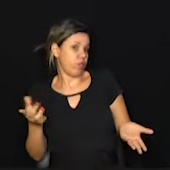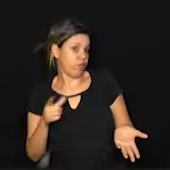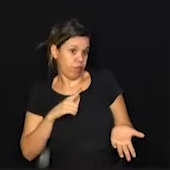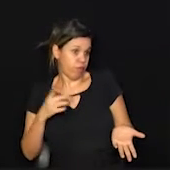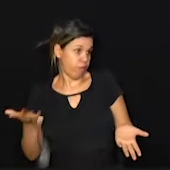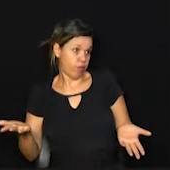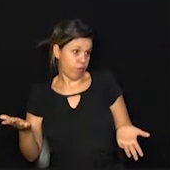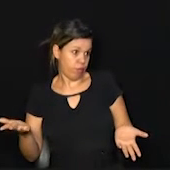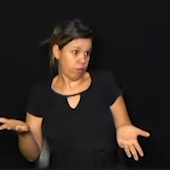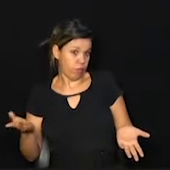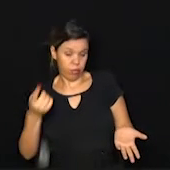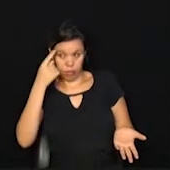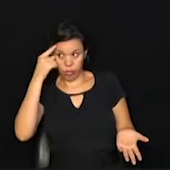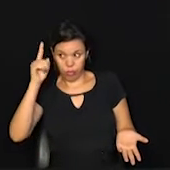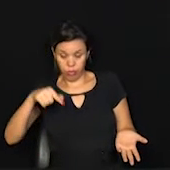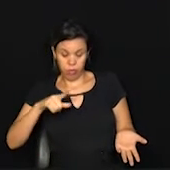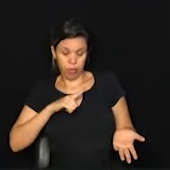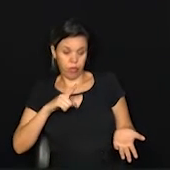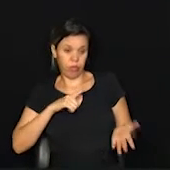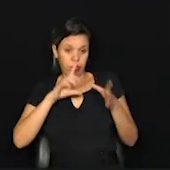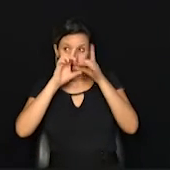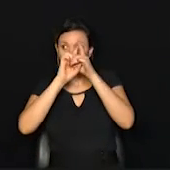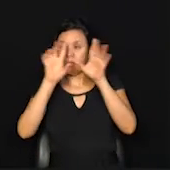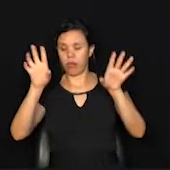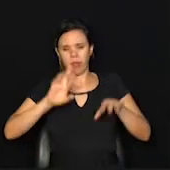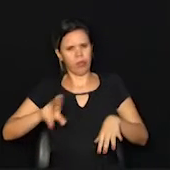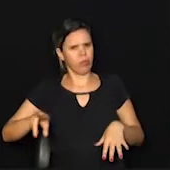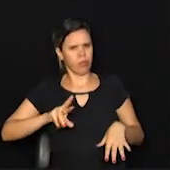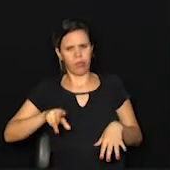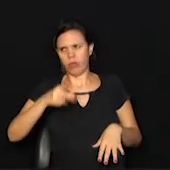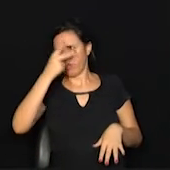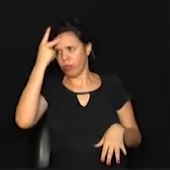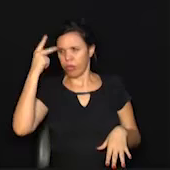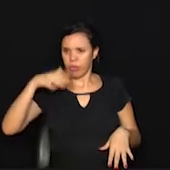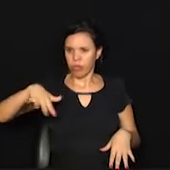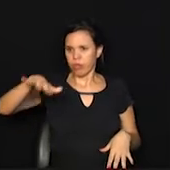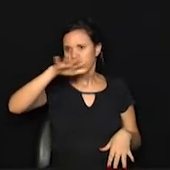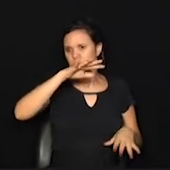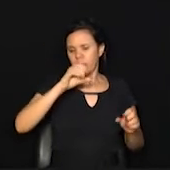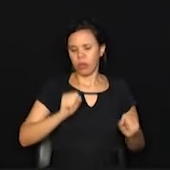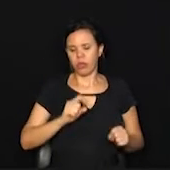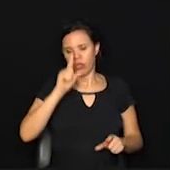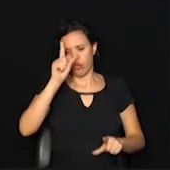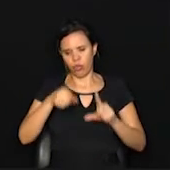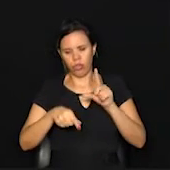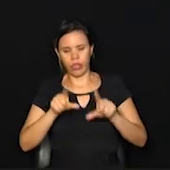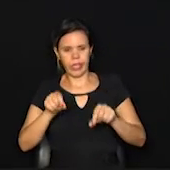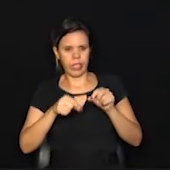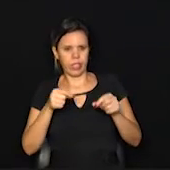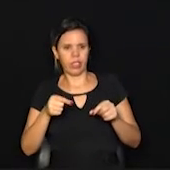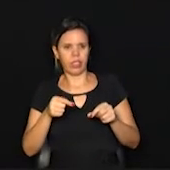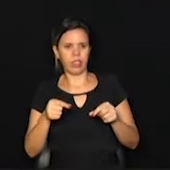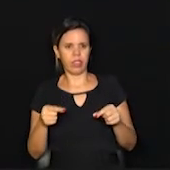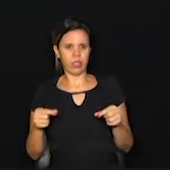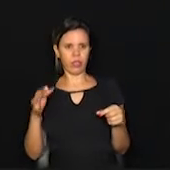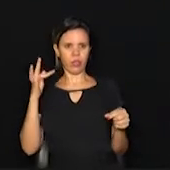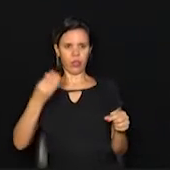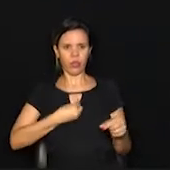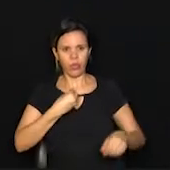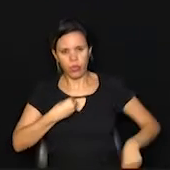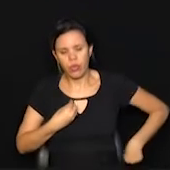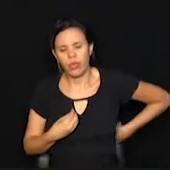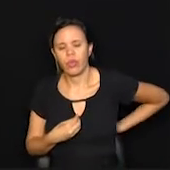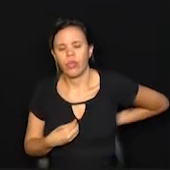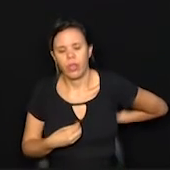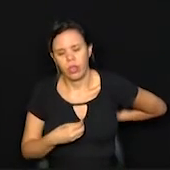é seu a ideia que ele tem esse democracia não é o povo poder decidir Os destinos da Nação não é